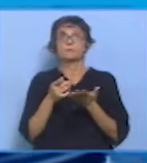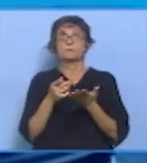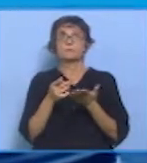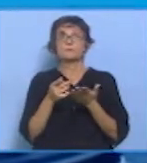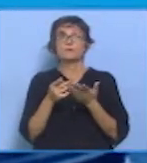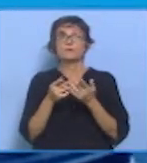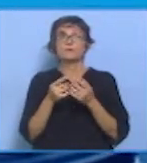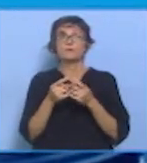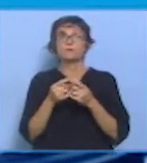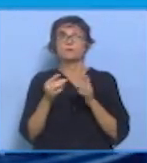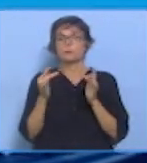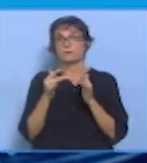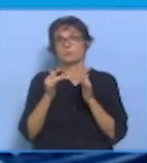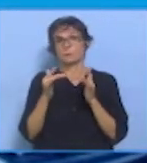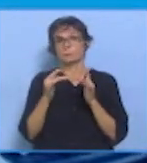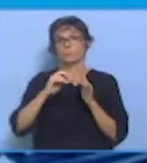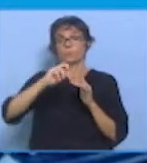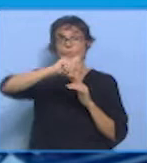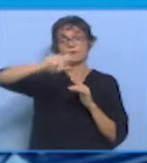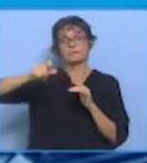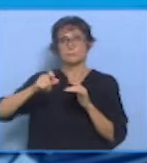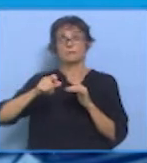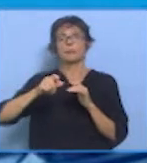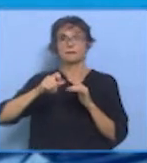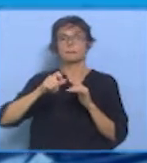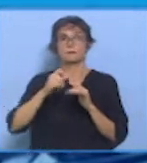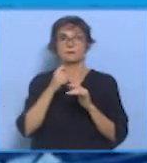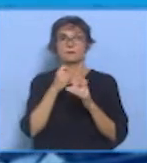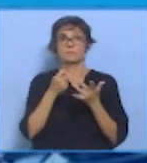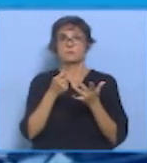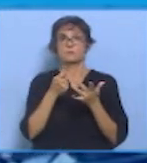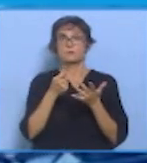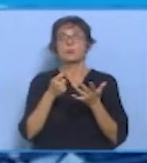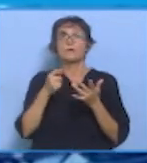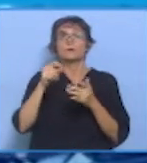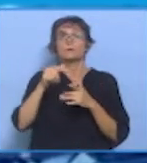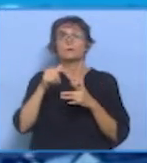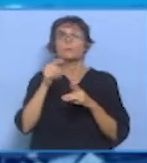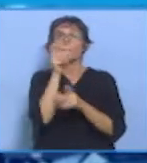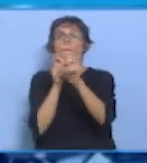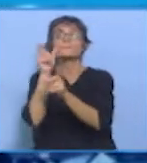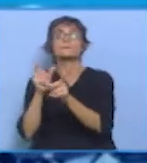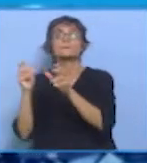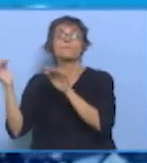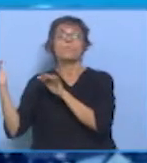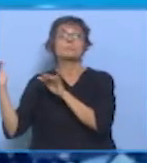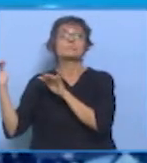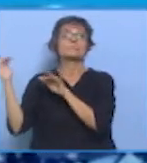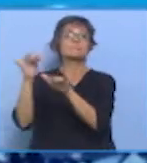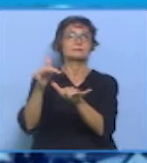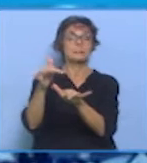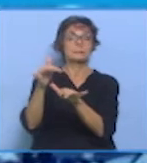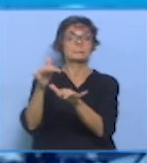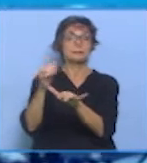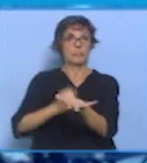em Birmingham com muitos imigrantes irlandeses, católicos, mas que têm um profundo